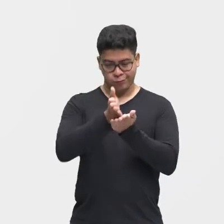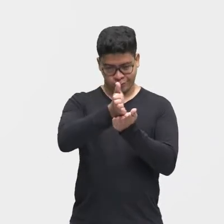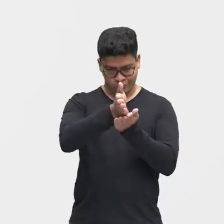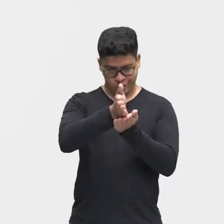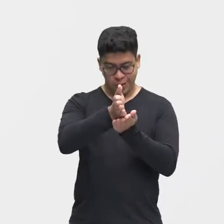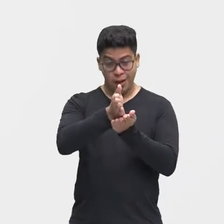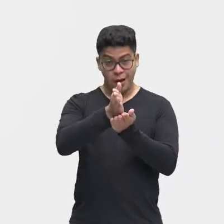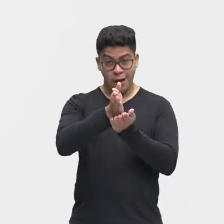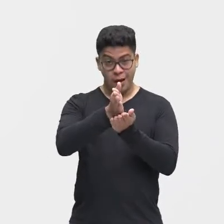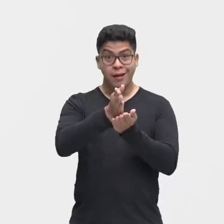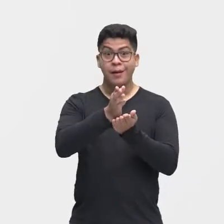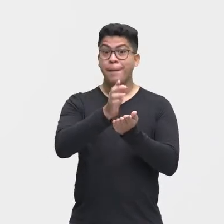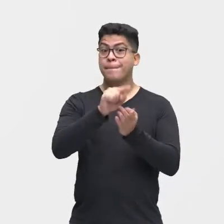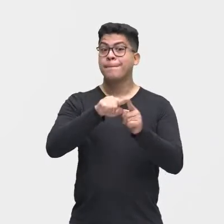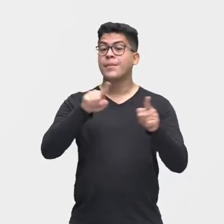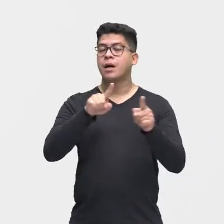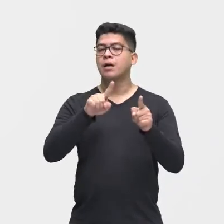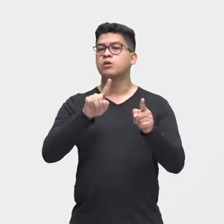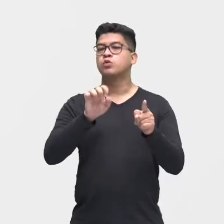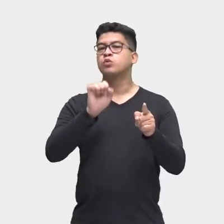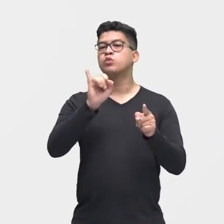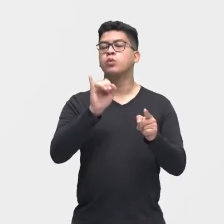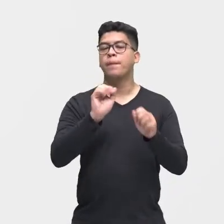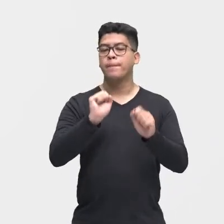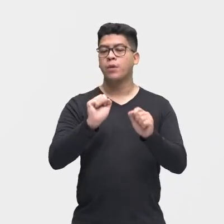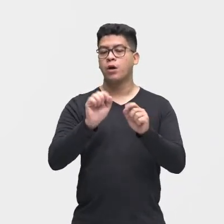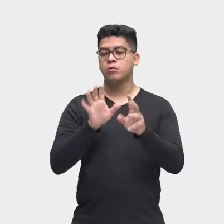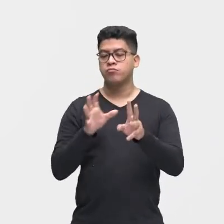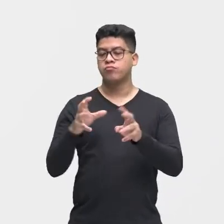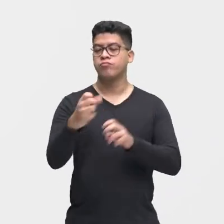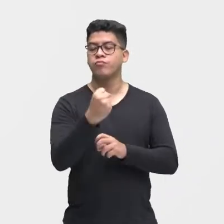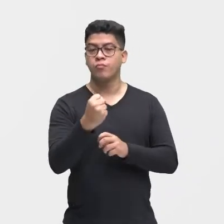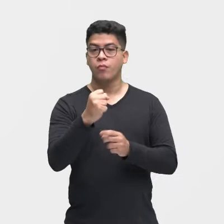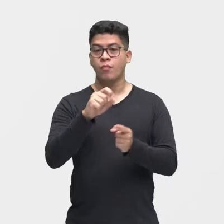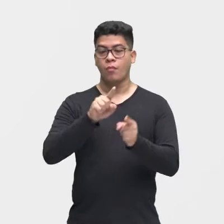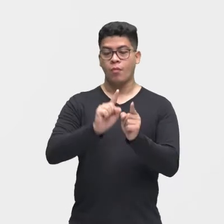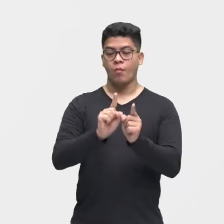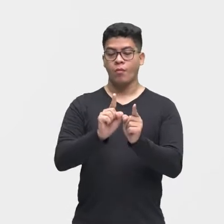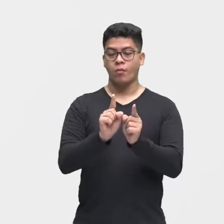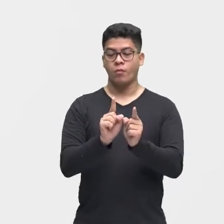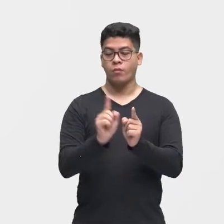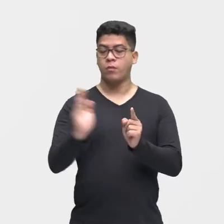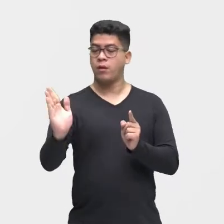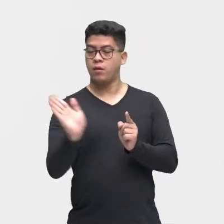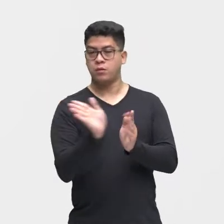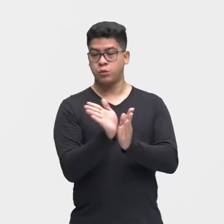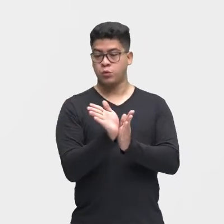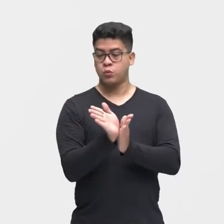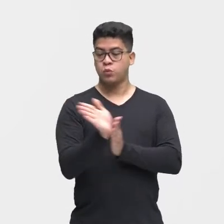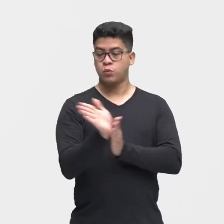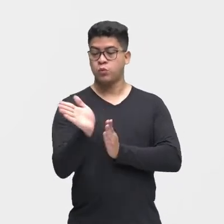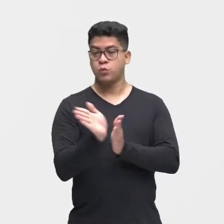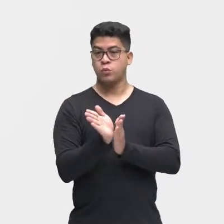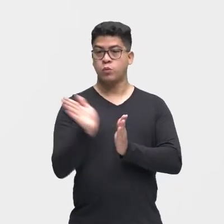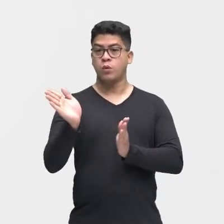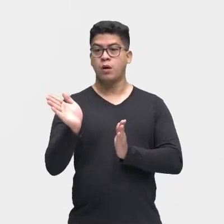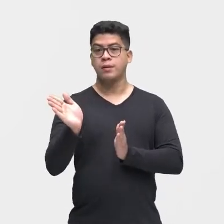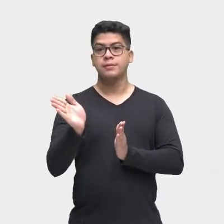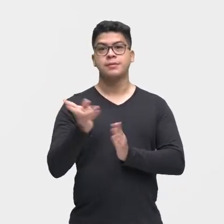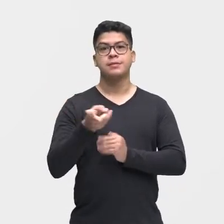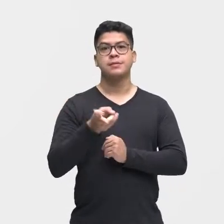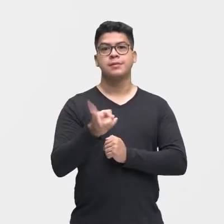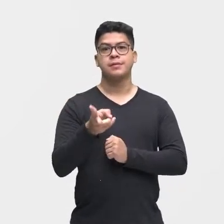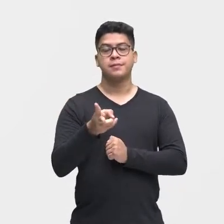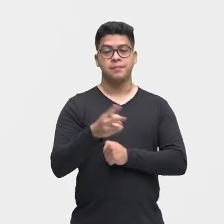capturar onde Na diagonal vamos ver aqui o nosso tabuleiro é muito bem Então